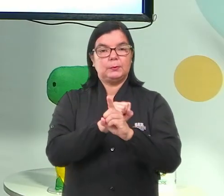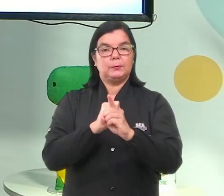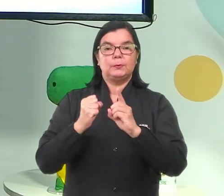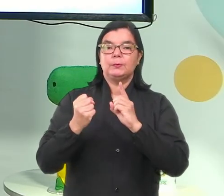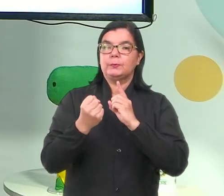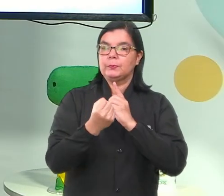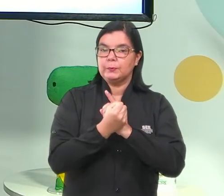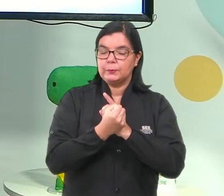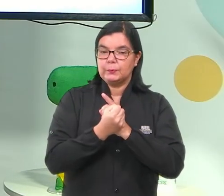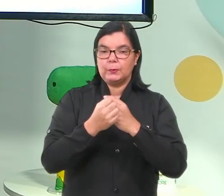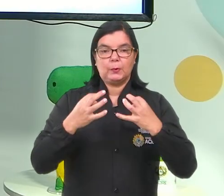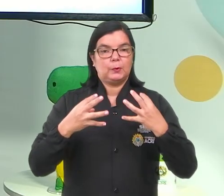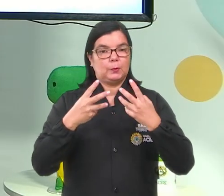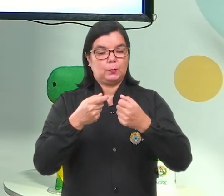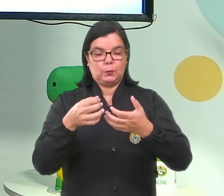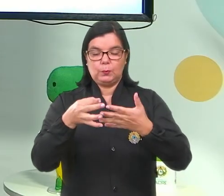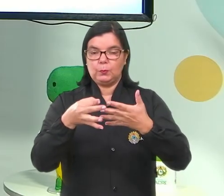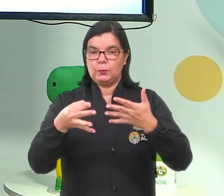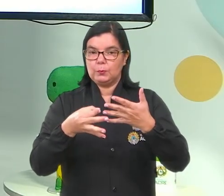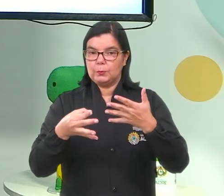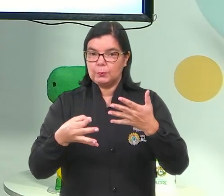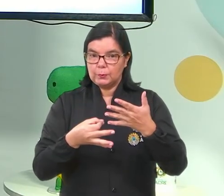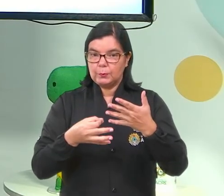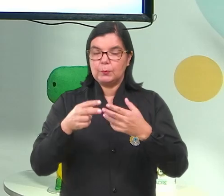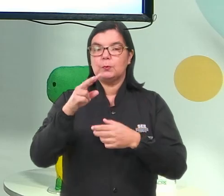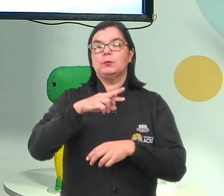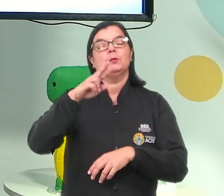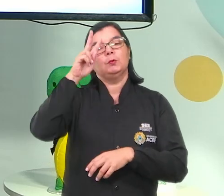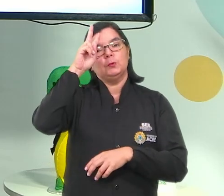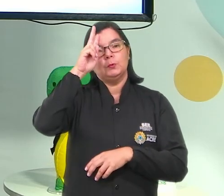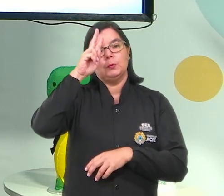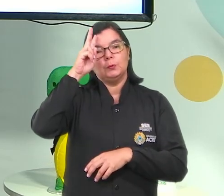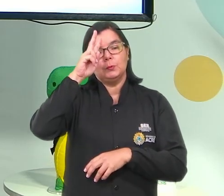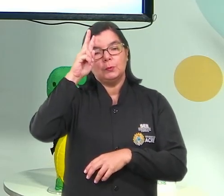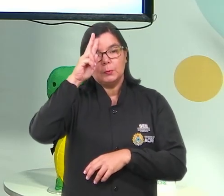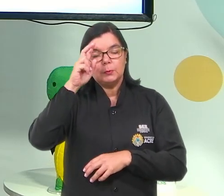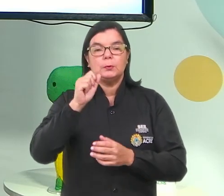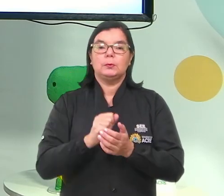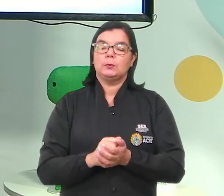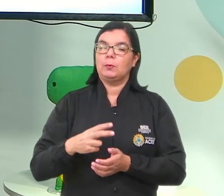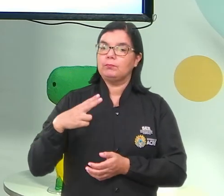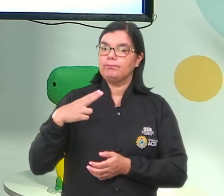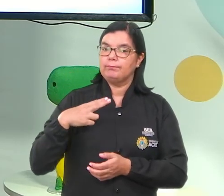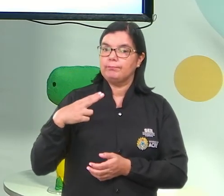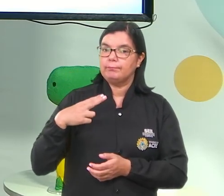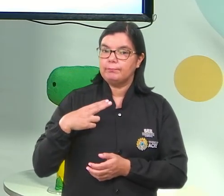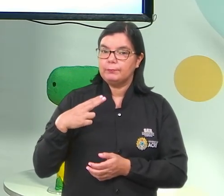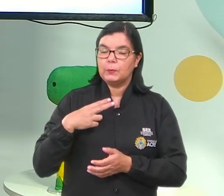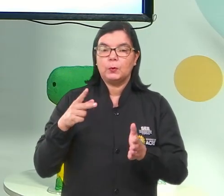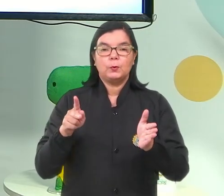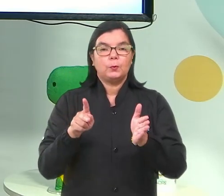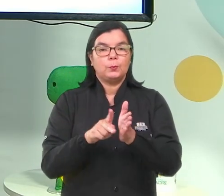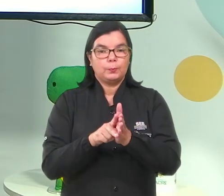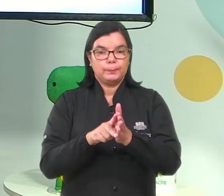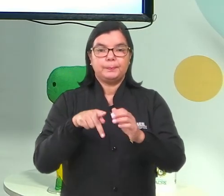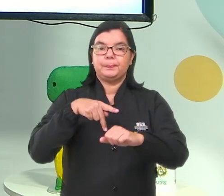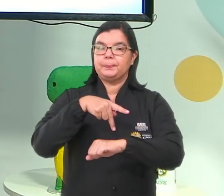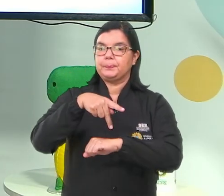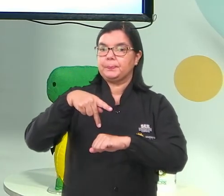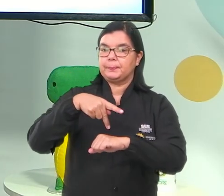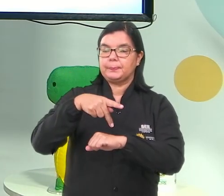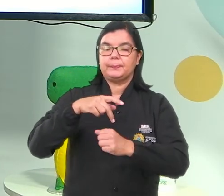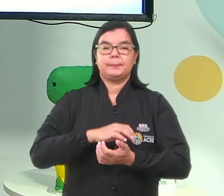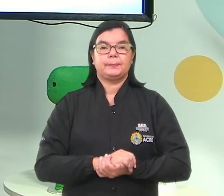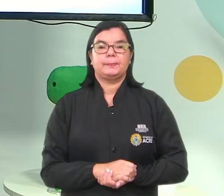sociais, a todos os fatores históricos que são particulares e exclusivos do nosso